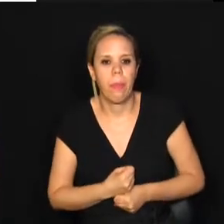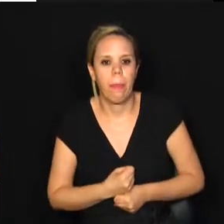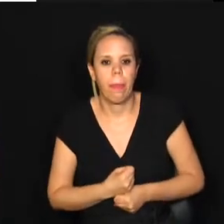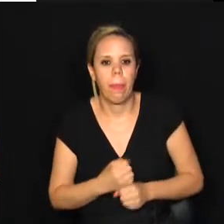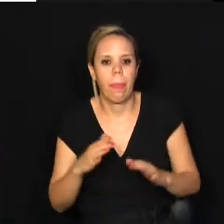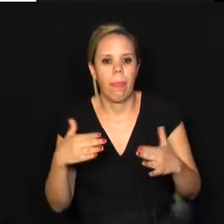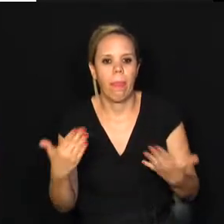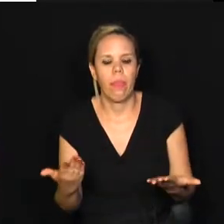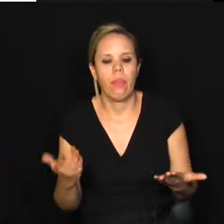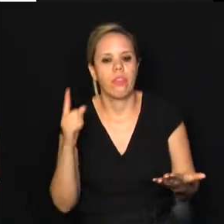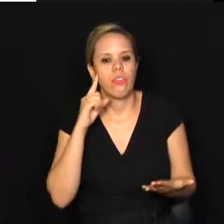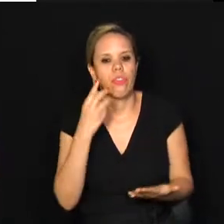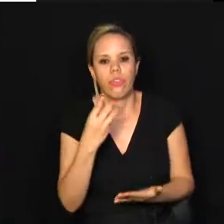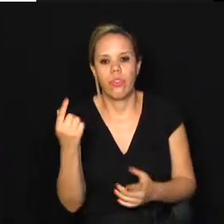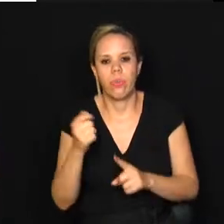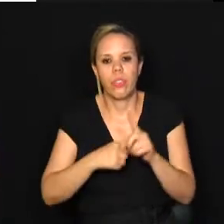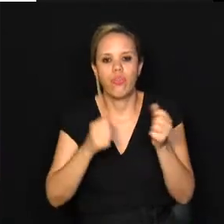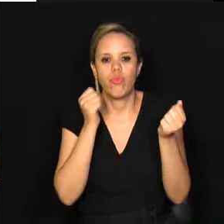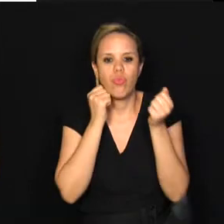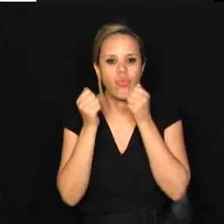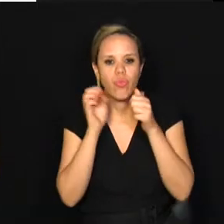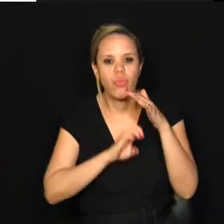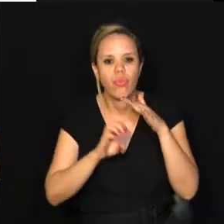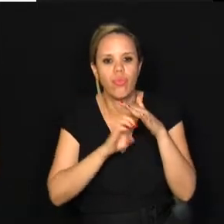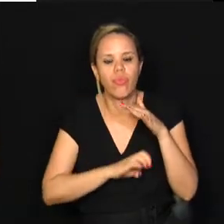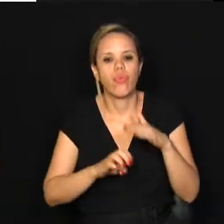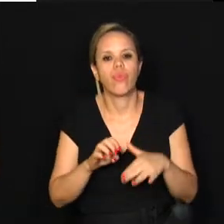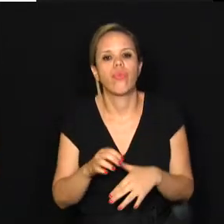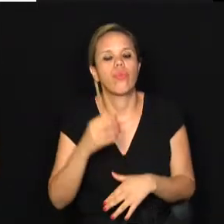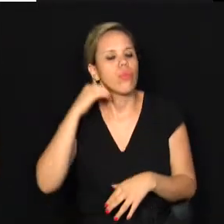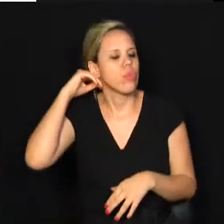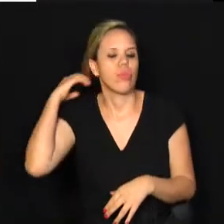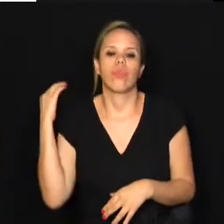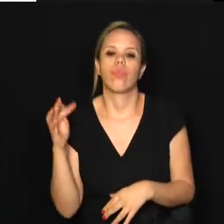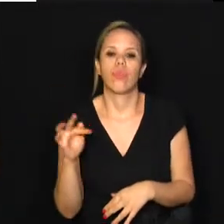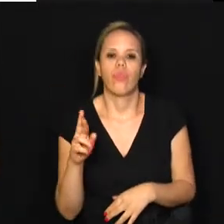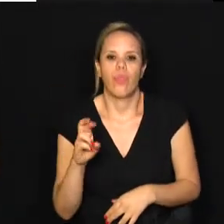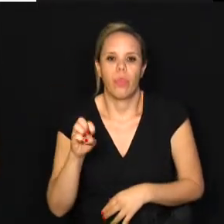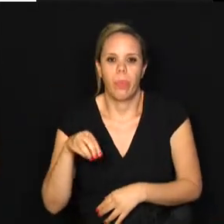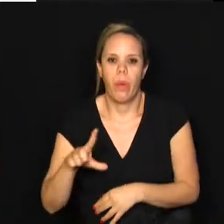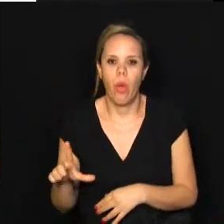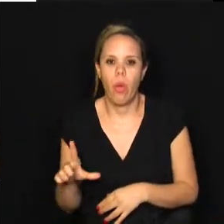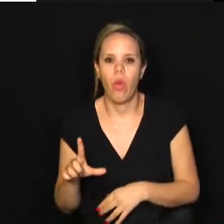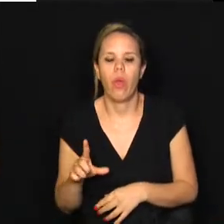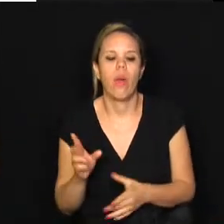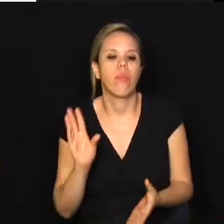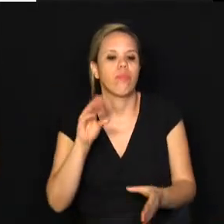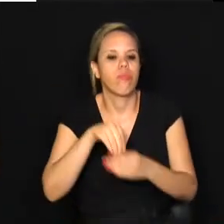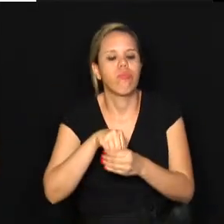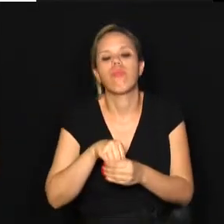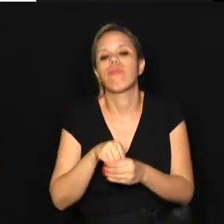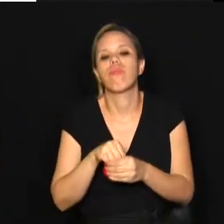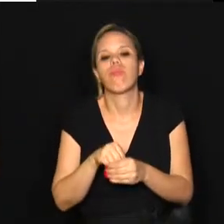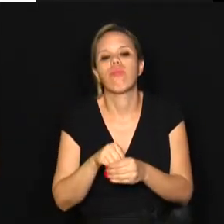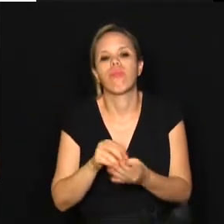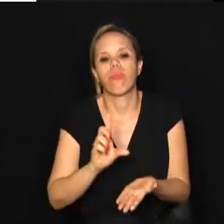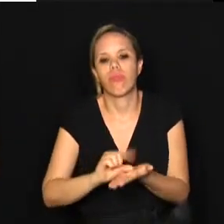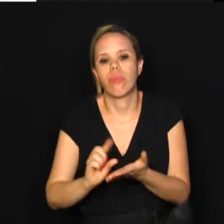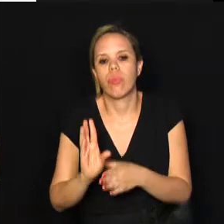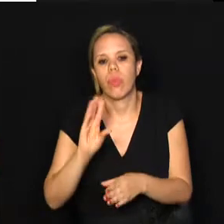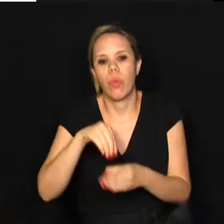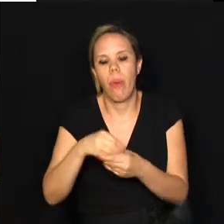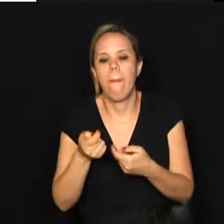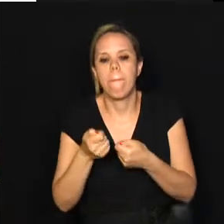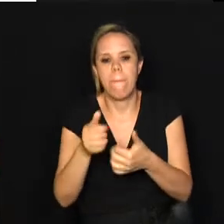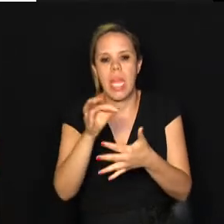foi agora dia 31 de julho, a empresa, de forma unilateral, deixou de aplicar as cláusulas dos benefícios que os trabalhadores